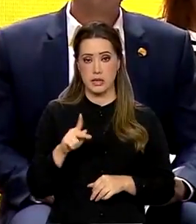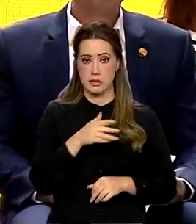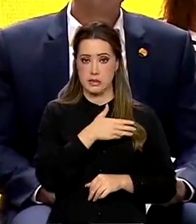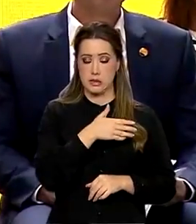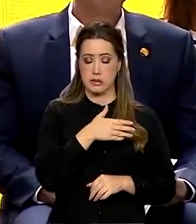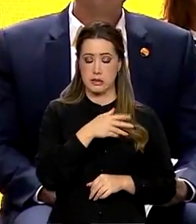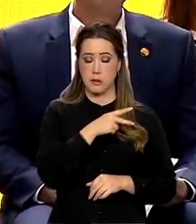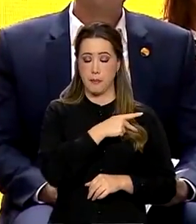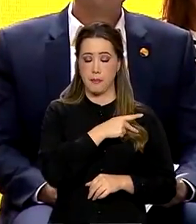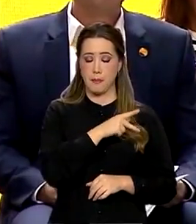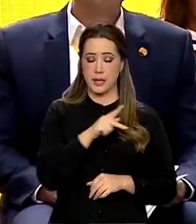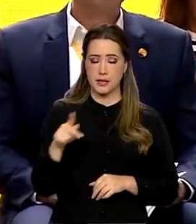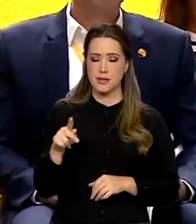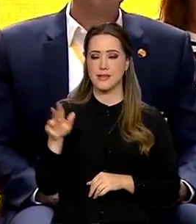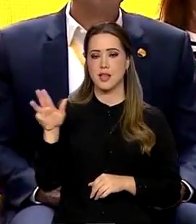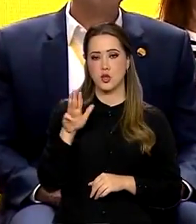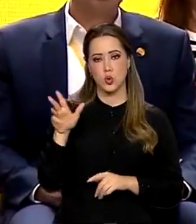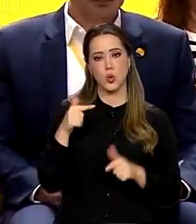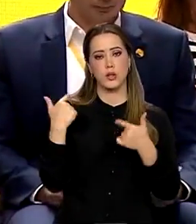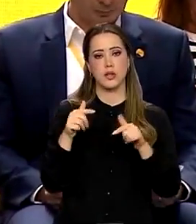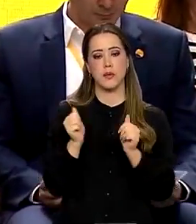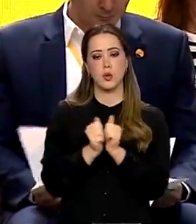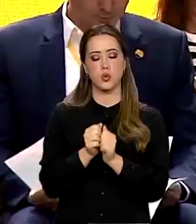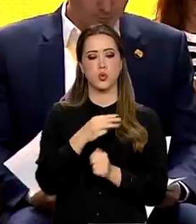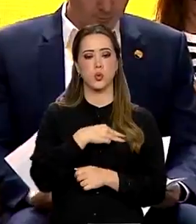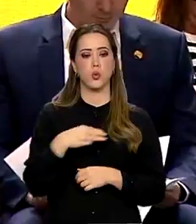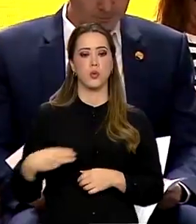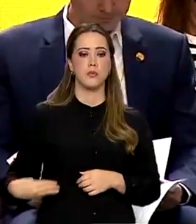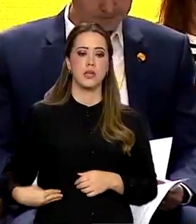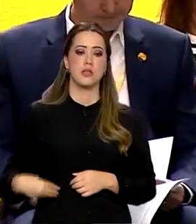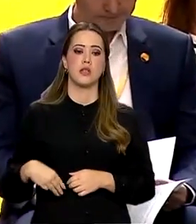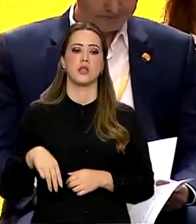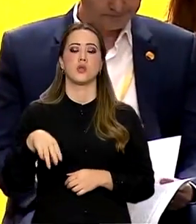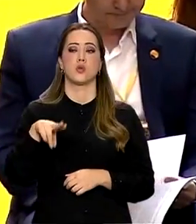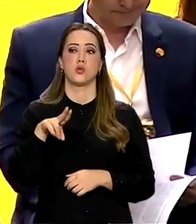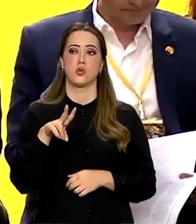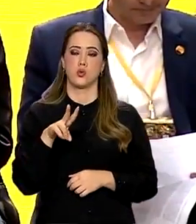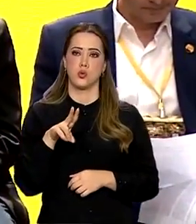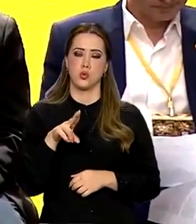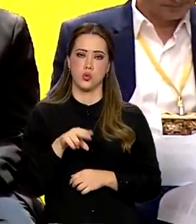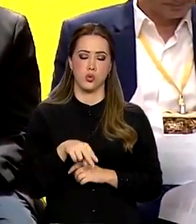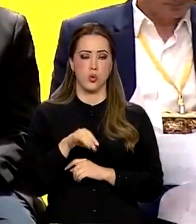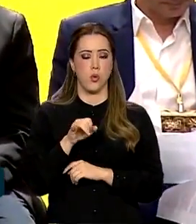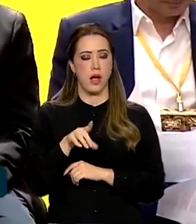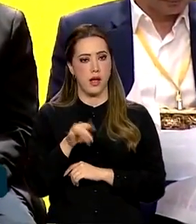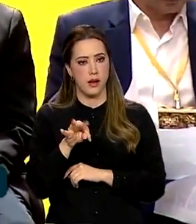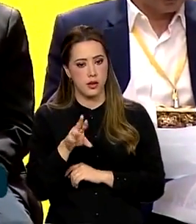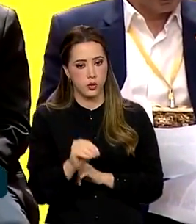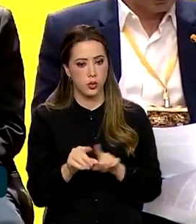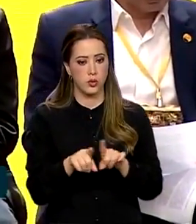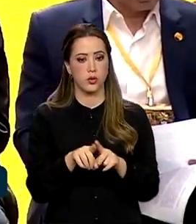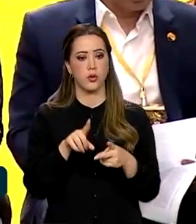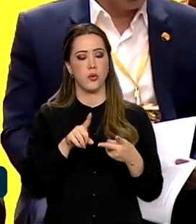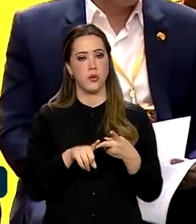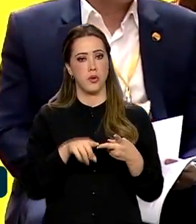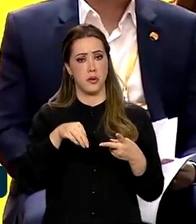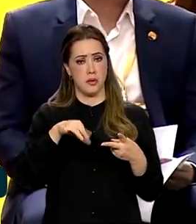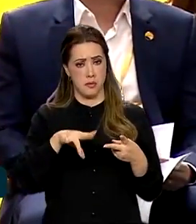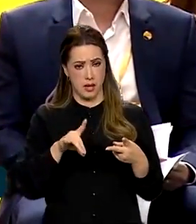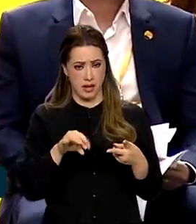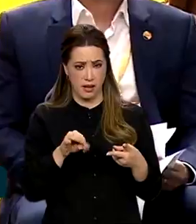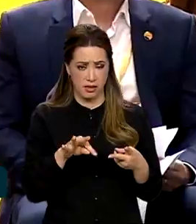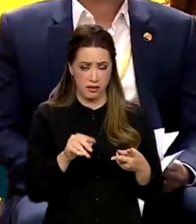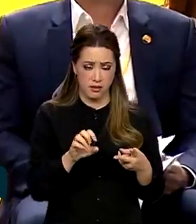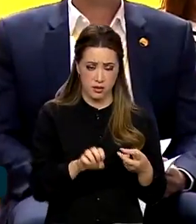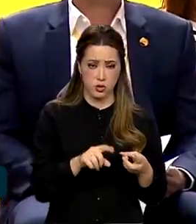trabalhou junto com o ministro Wellington, o ministro Mercadante, o vice-presidente Alckmin. A nosso